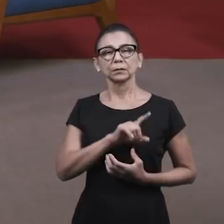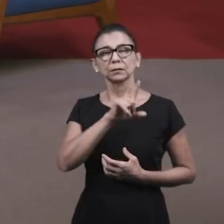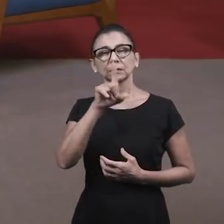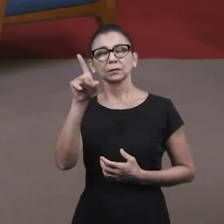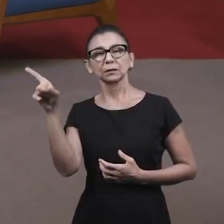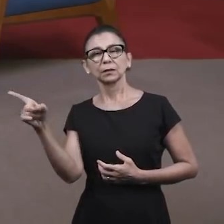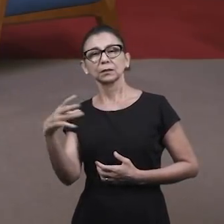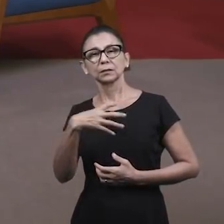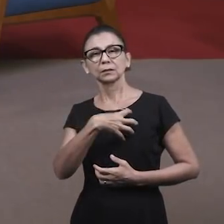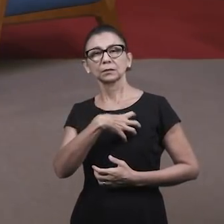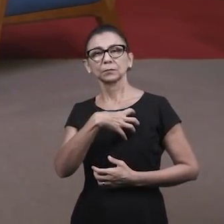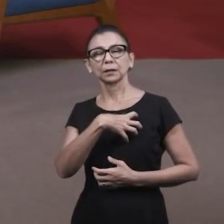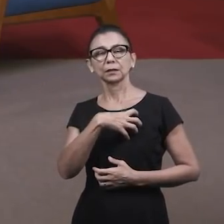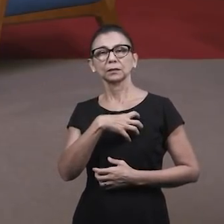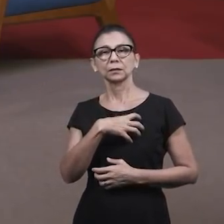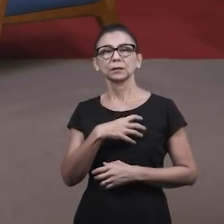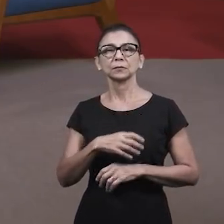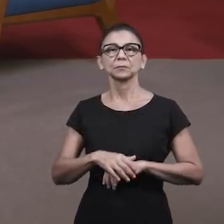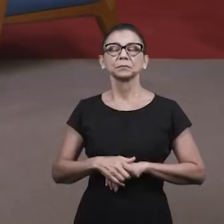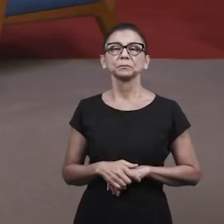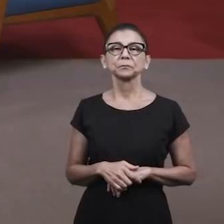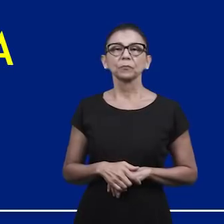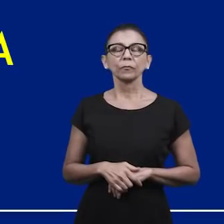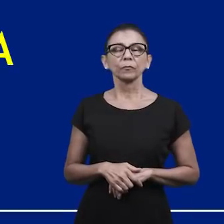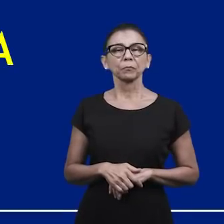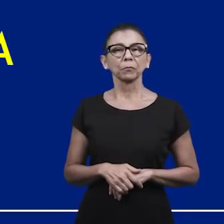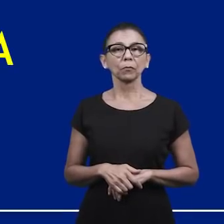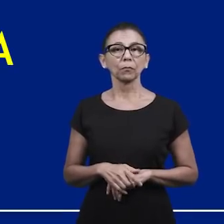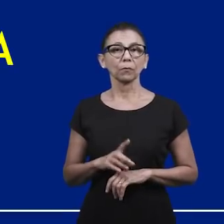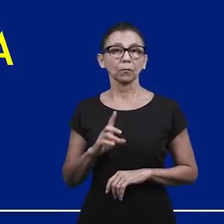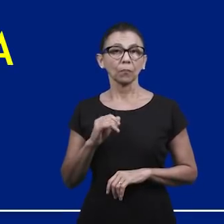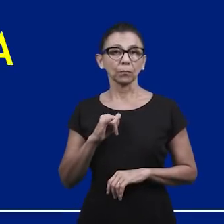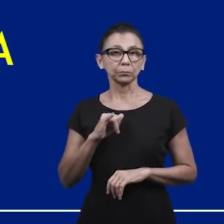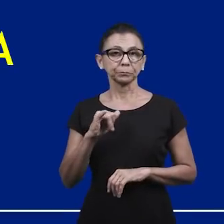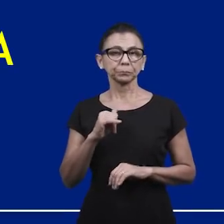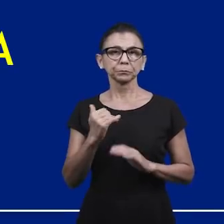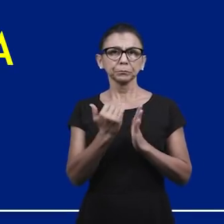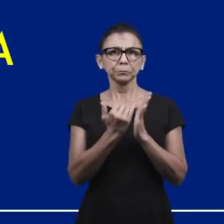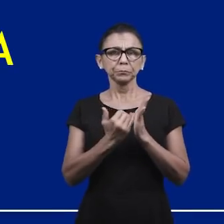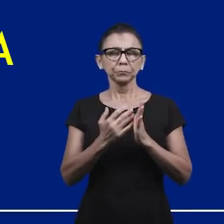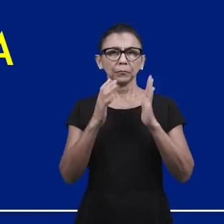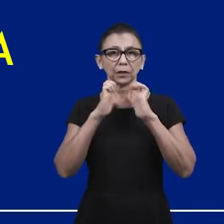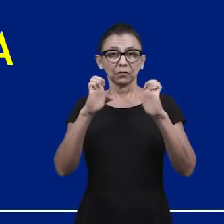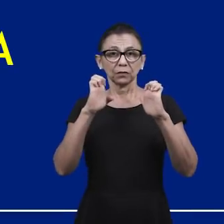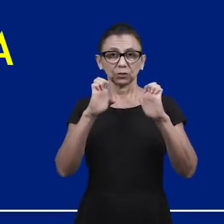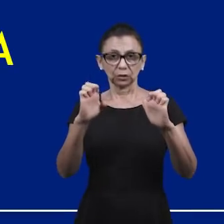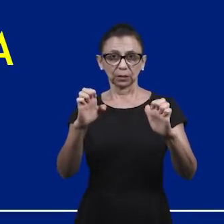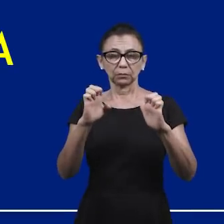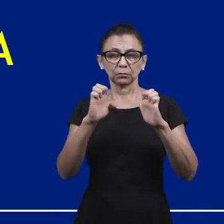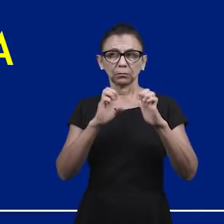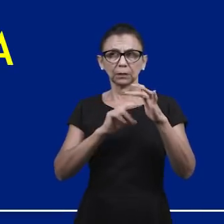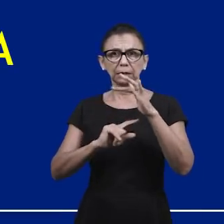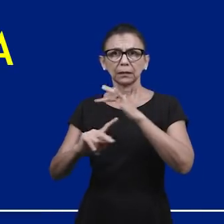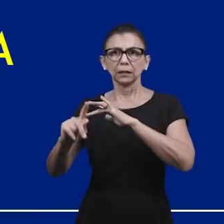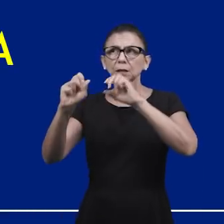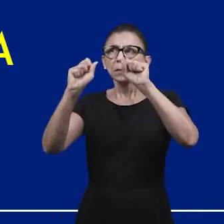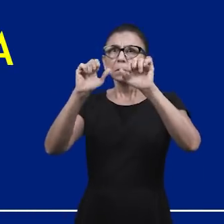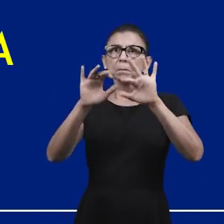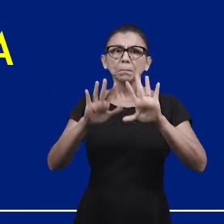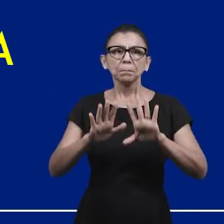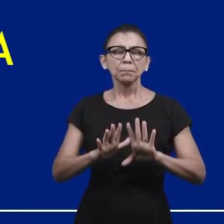aparelho será redirecionado para o WhatsApp e você pode mandar também uma mensagem para nós. E essa mensagem falando sobre a importância